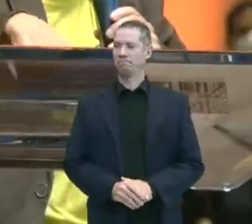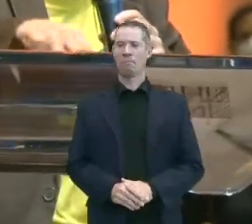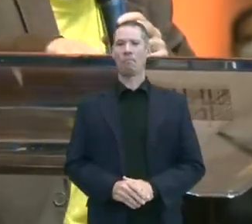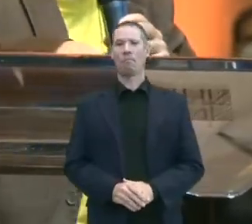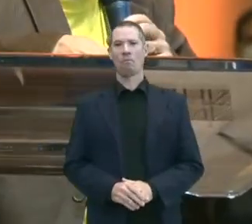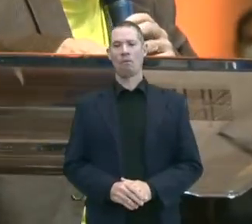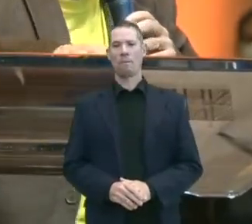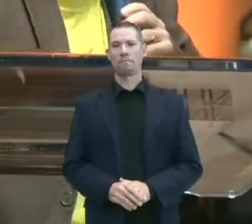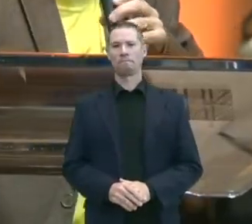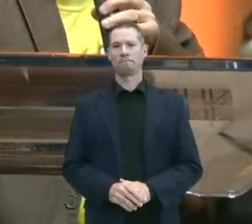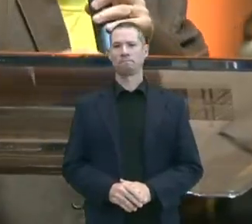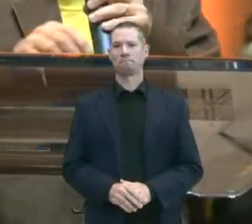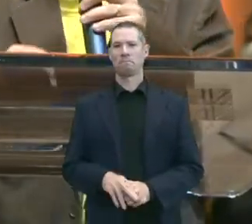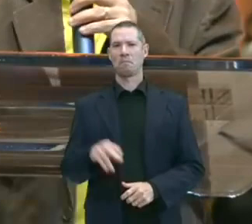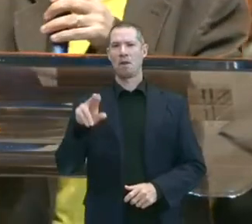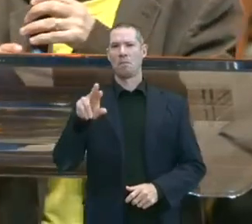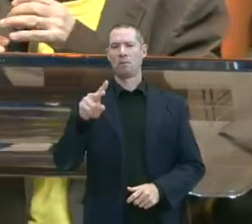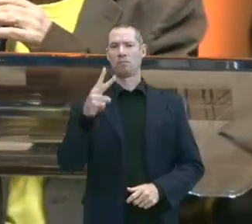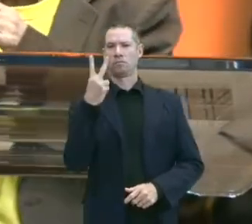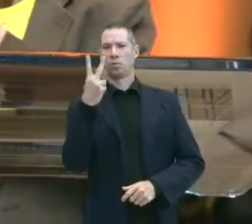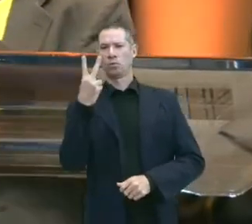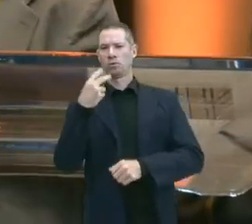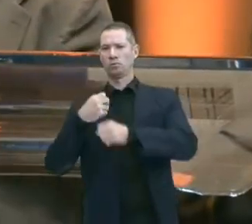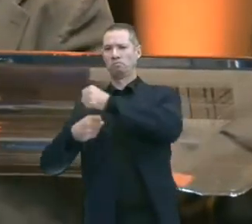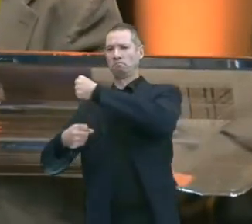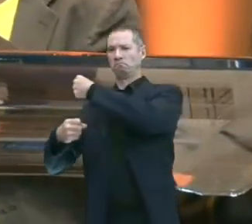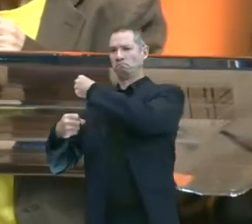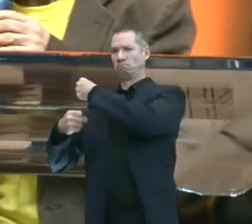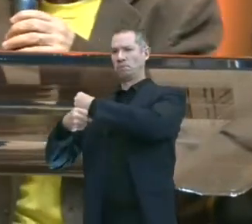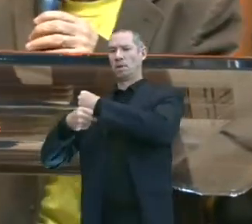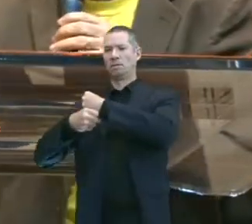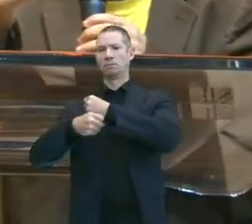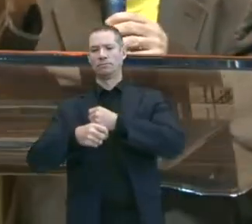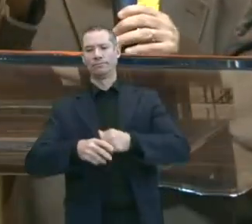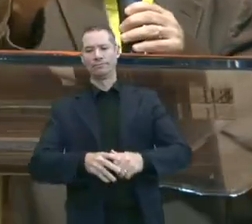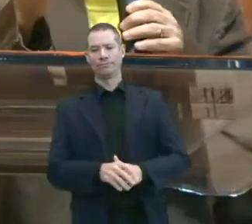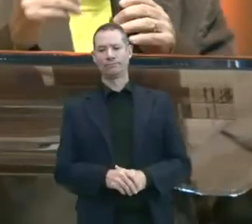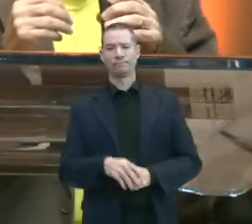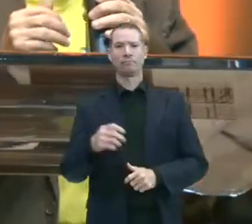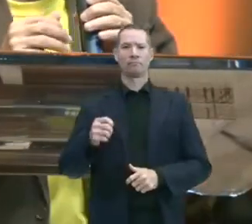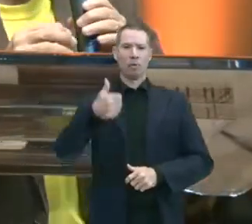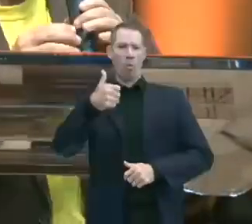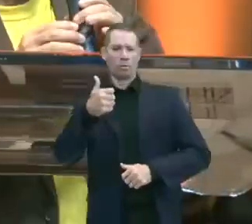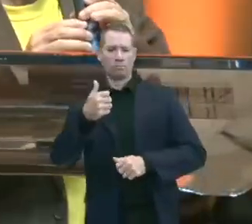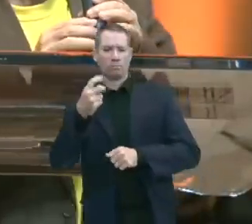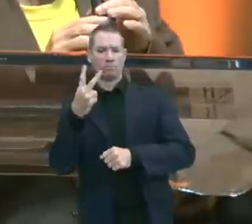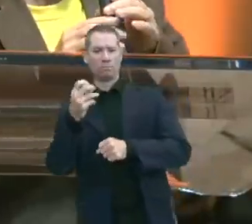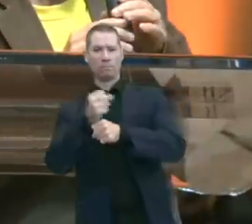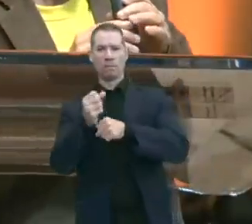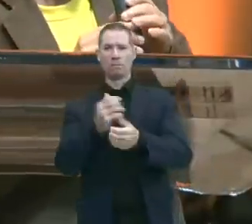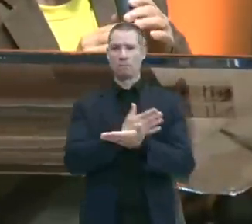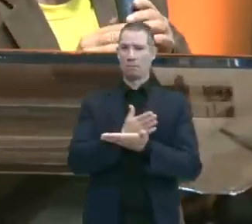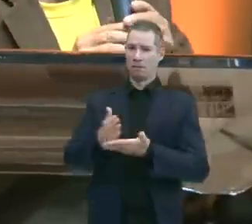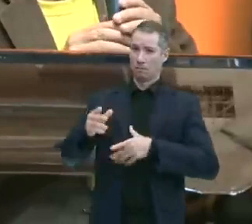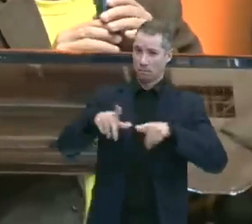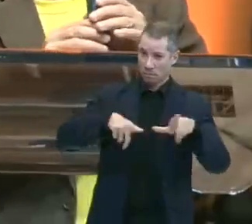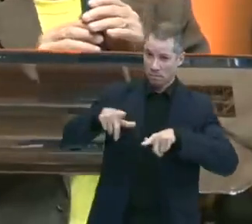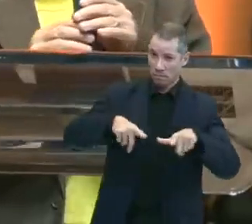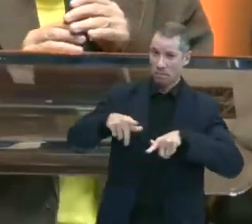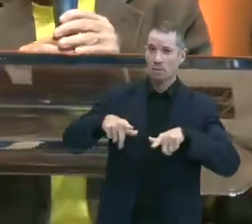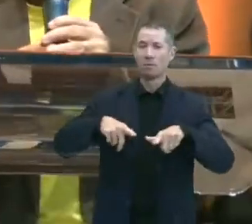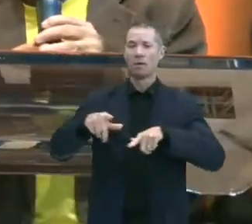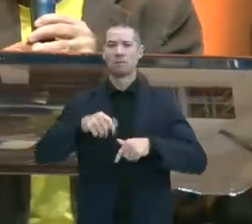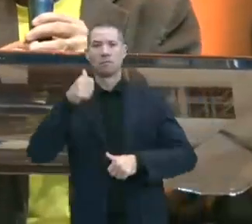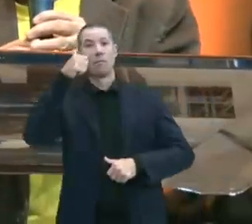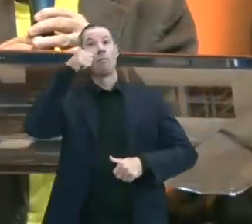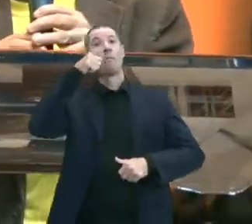Irmãos, há um pouco mais de 2 anos, ou melhor, quase 2 anos, nós começamos o trabalho com